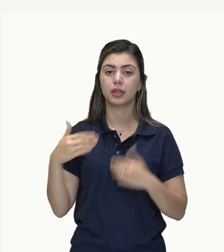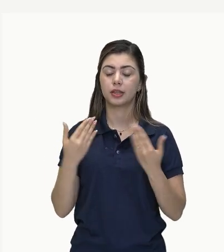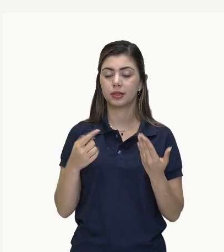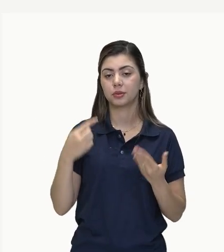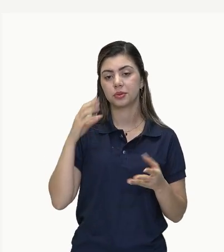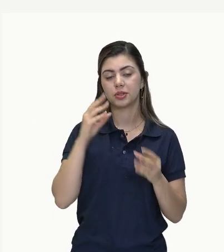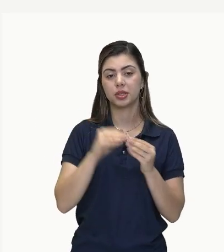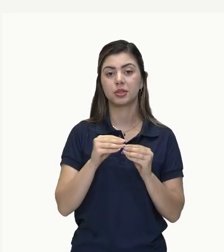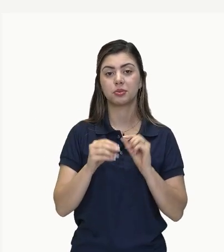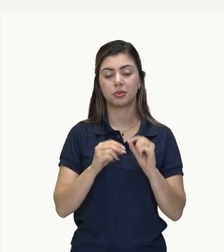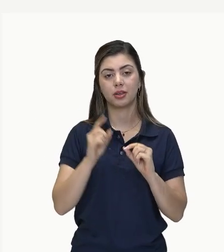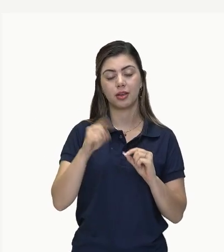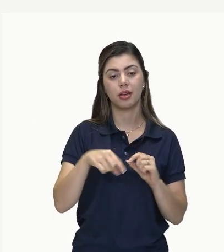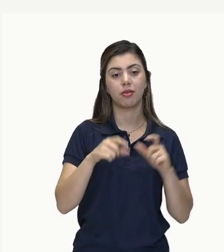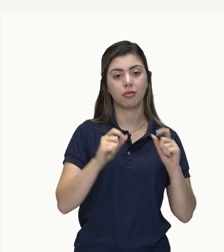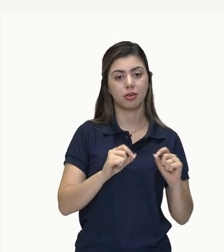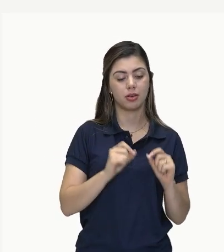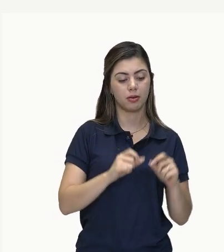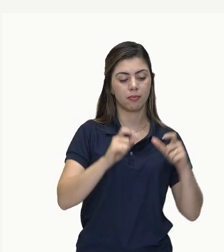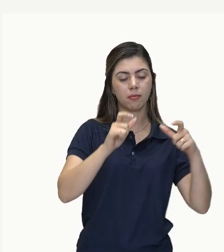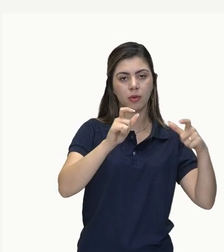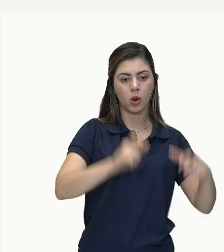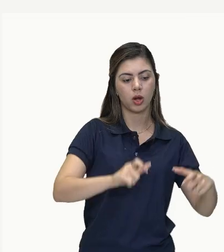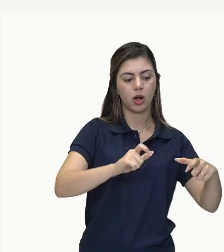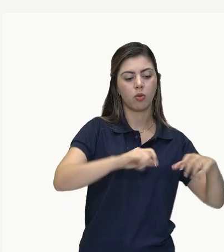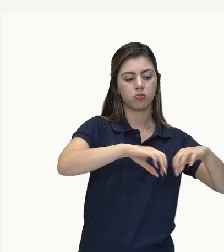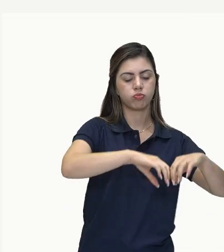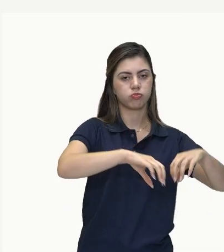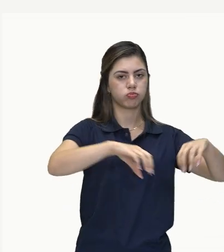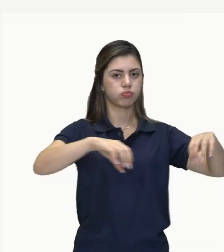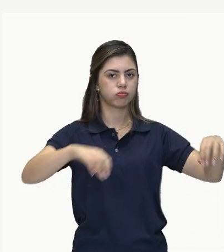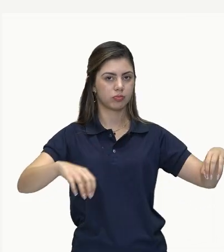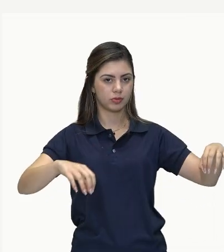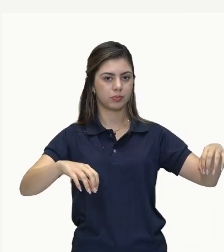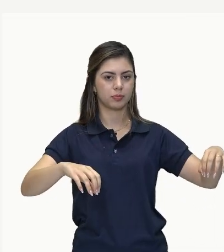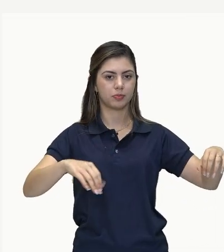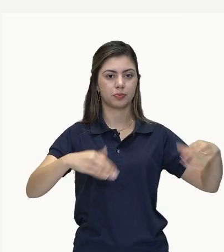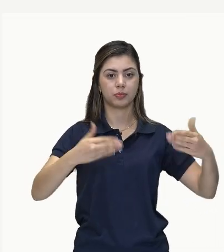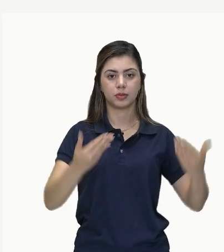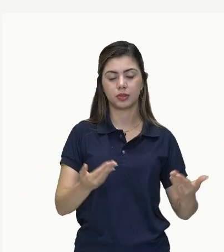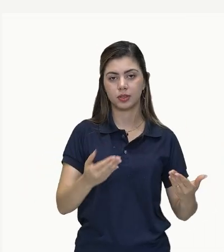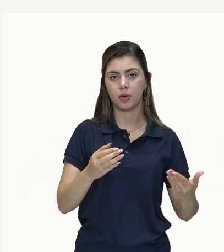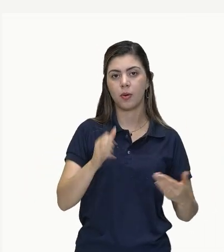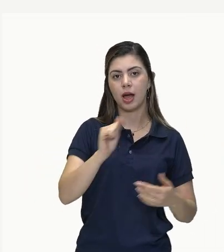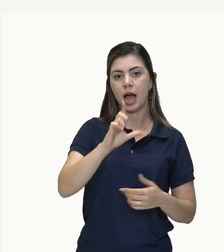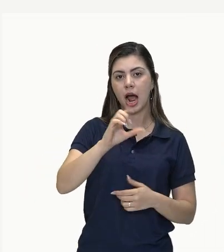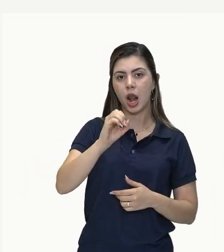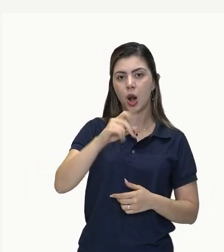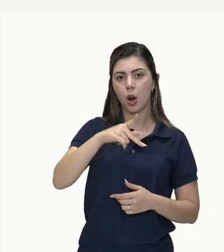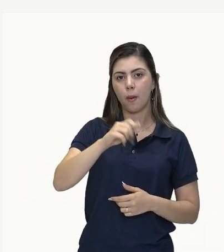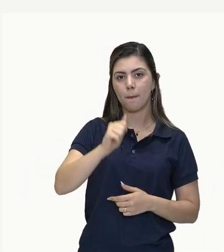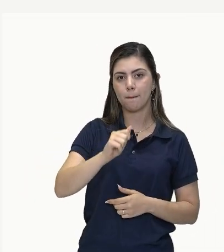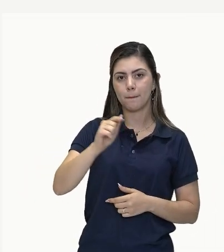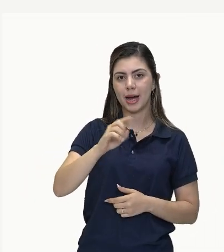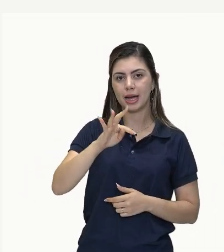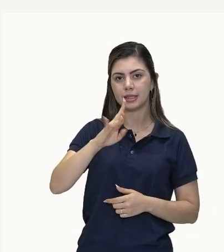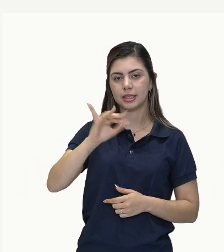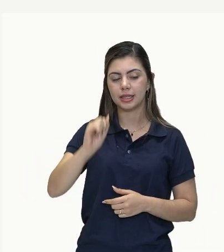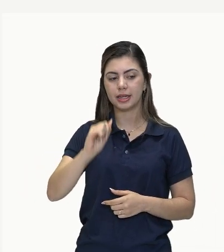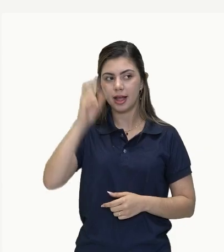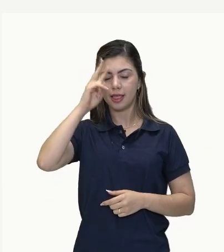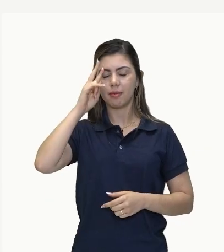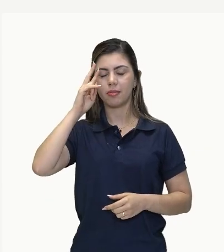caso, falamos que ocorreu um isolamento geográfico, tá? Então, a palavra alopátrica, vocês já lembrem aí de